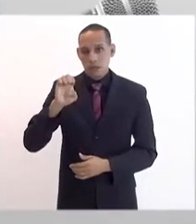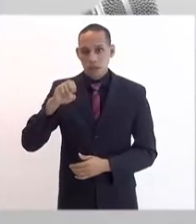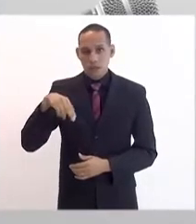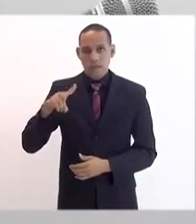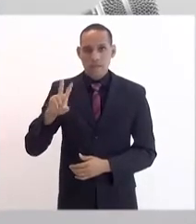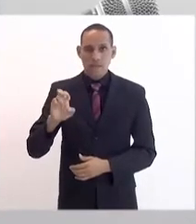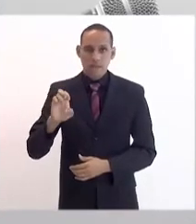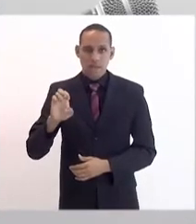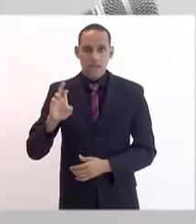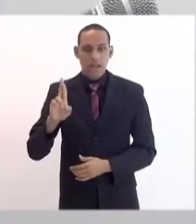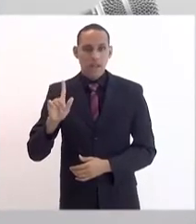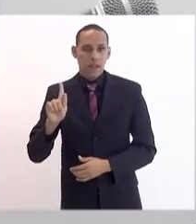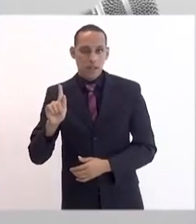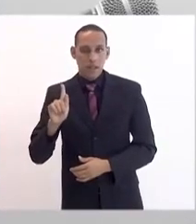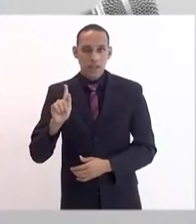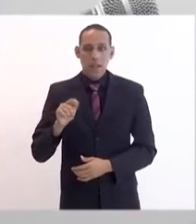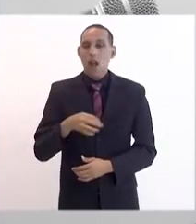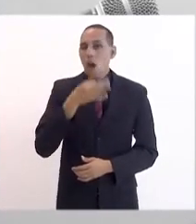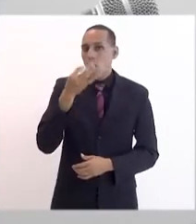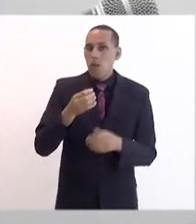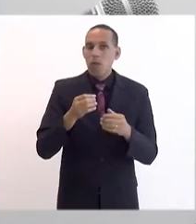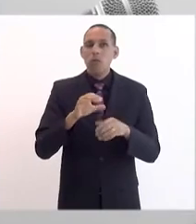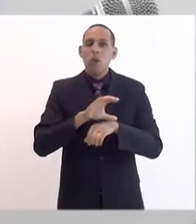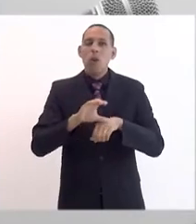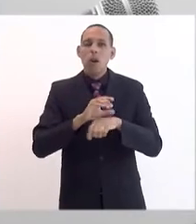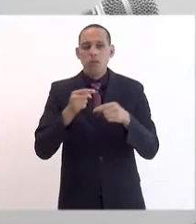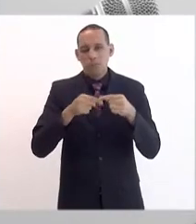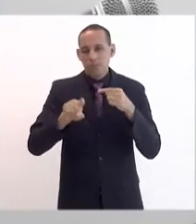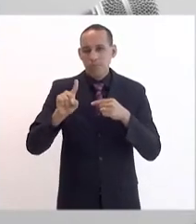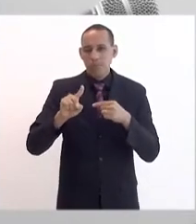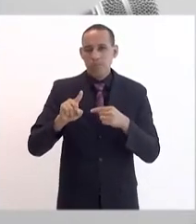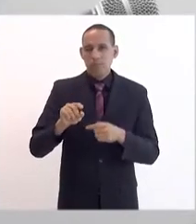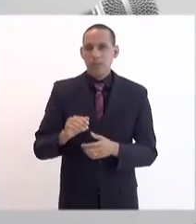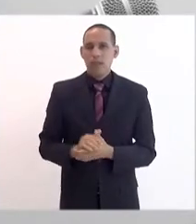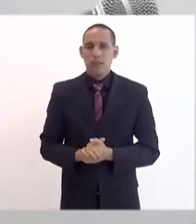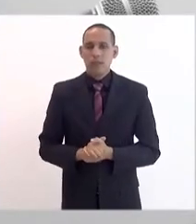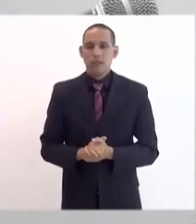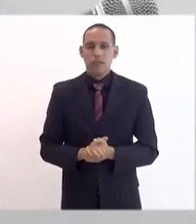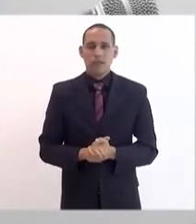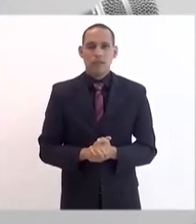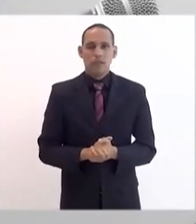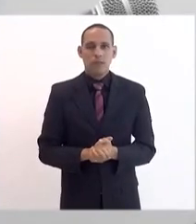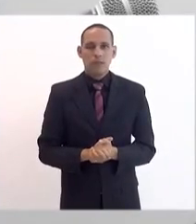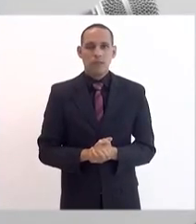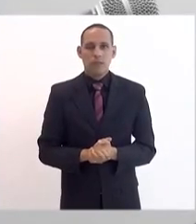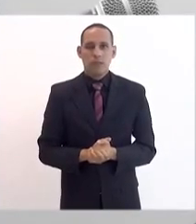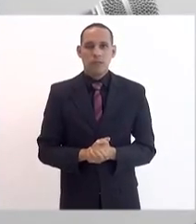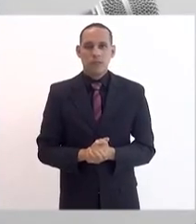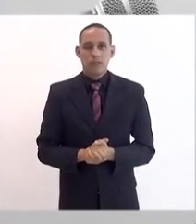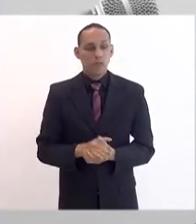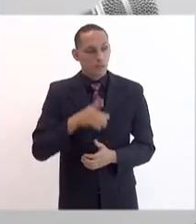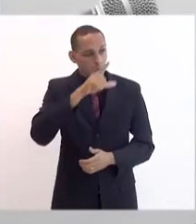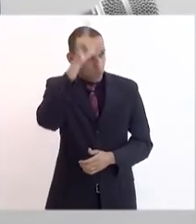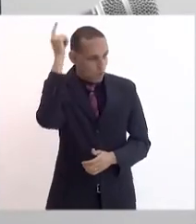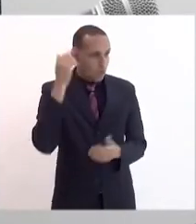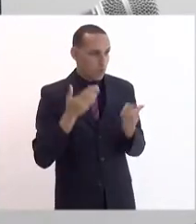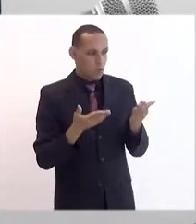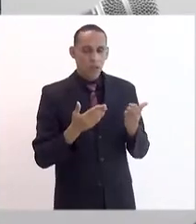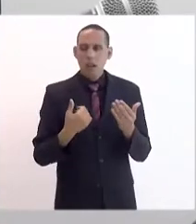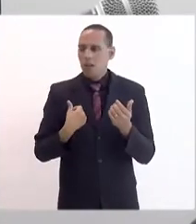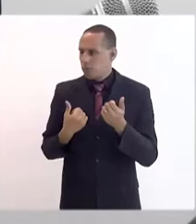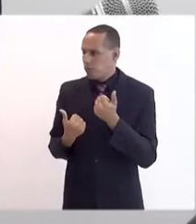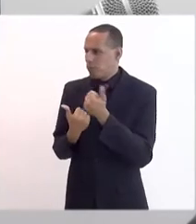O parecer é pela inconstitucionalidade. Eu queria Deputado Luiz Paulo. Eu queria